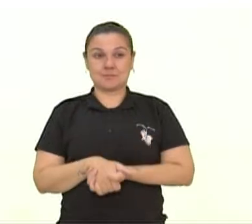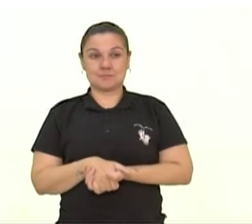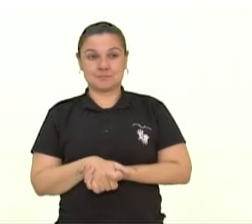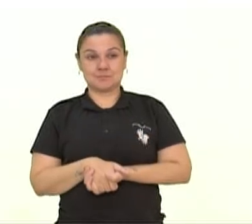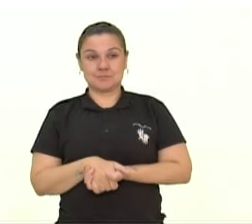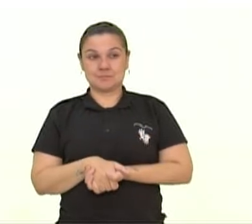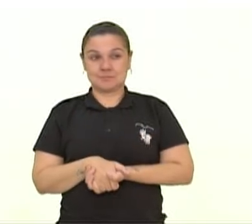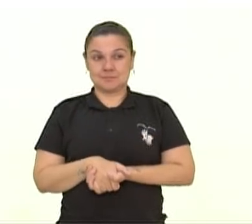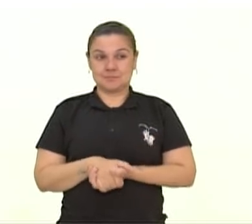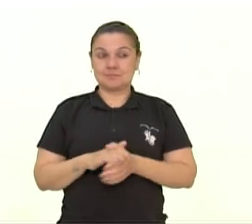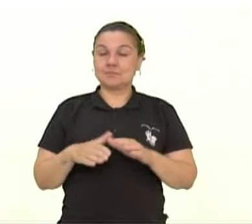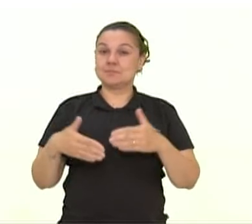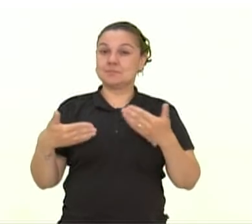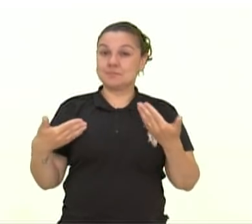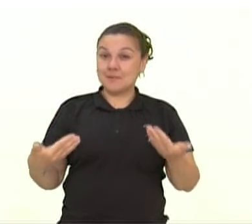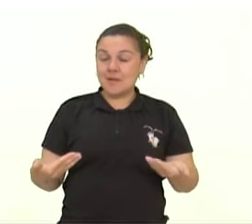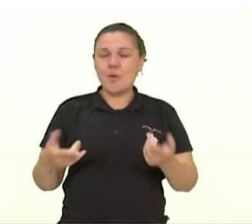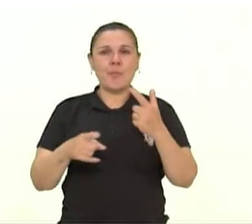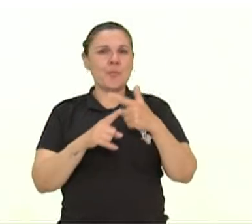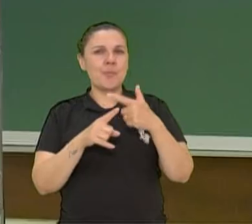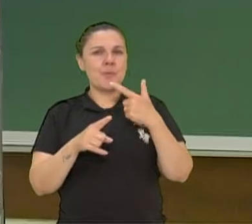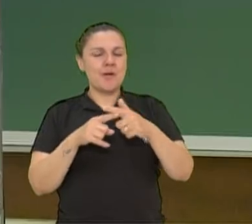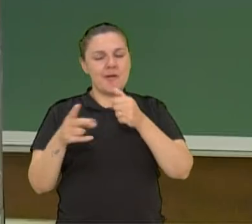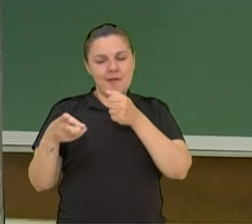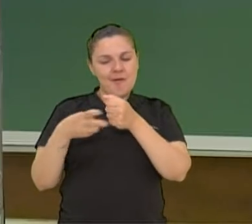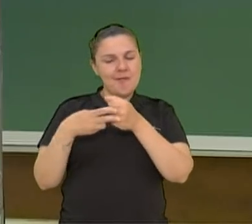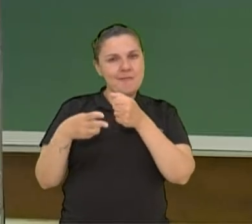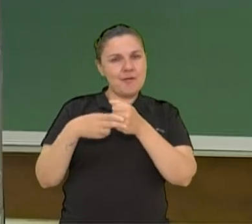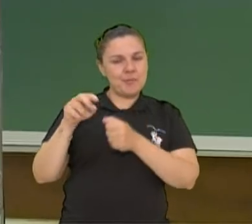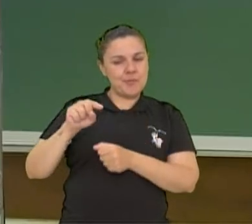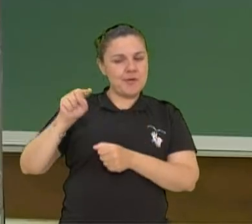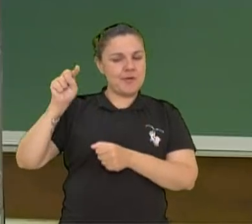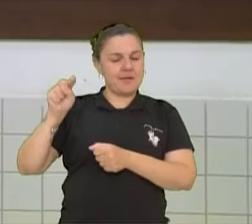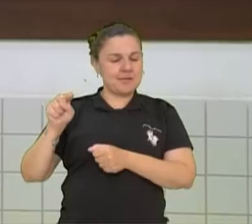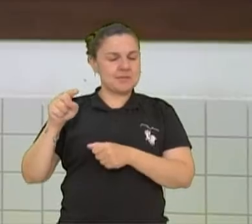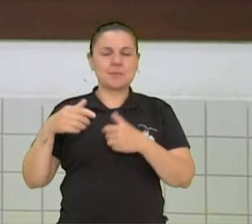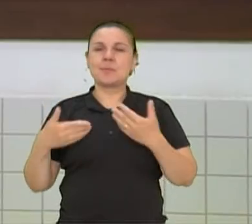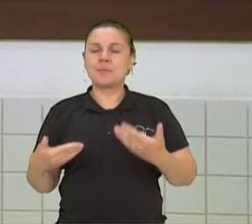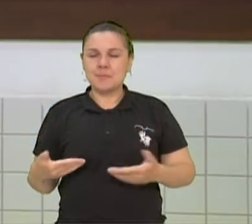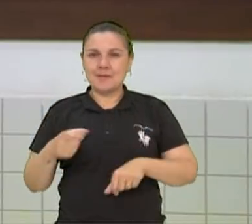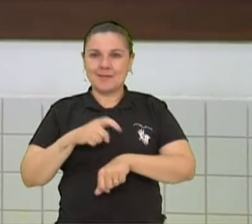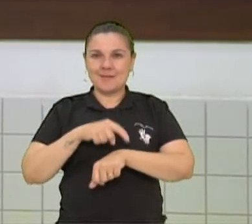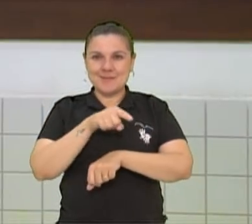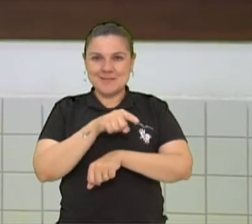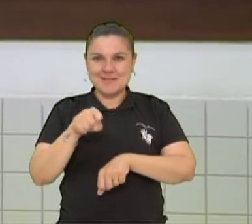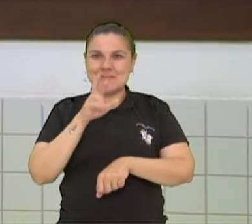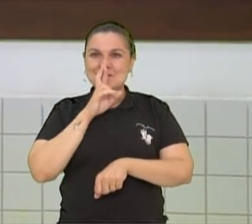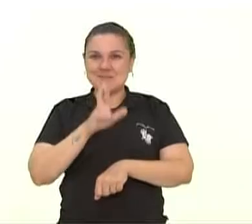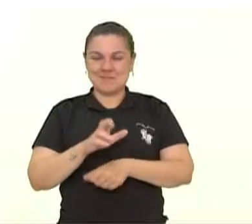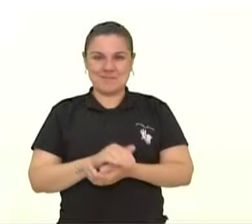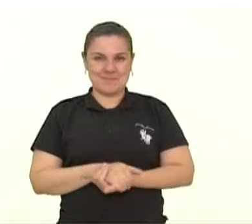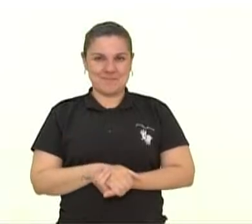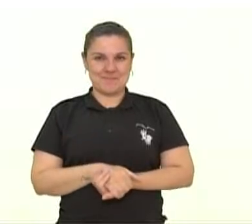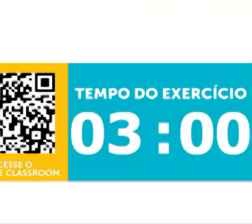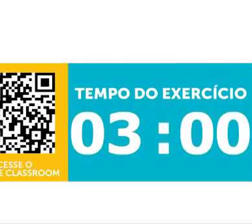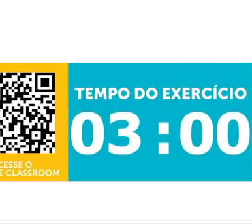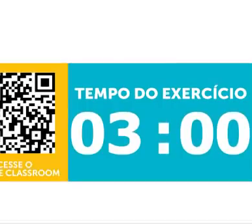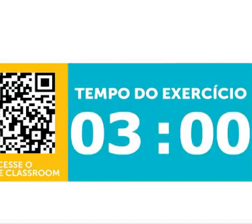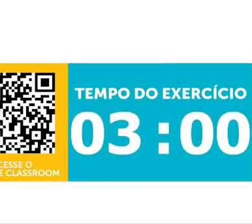contêm materiais escolares. Então, por que que o verbo está acentuado aqui, pessoal? Um tempo para essa resposta.